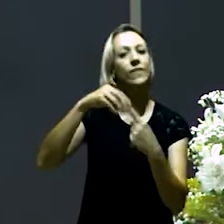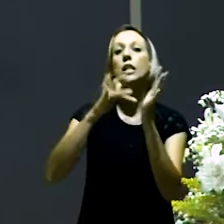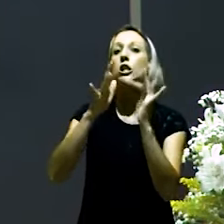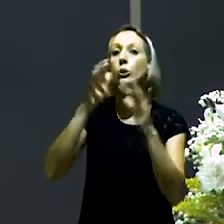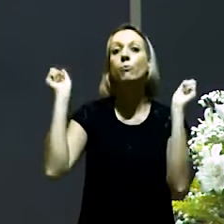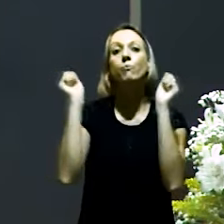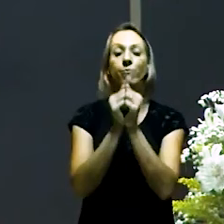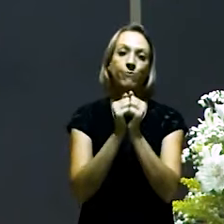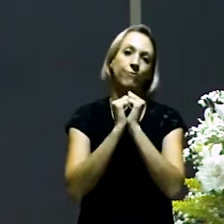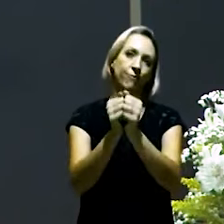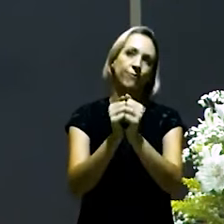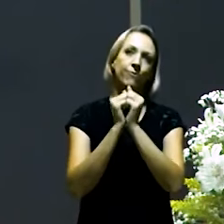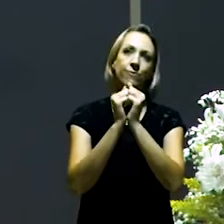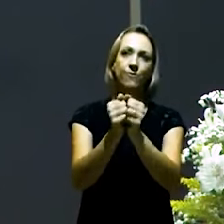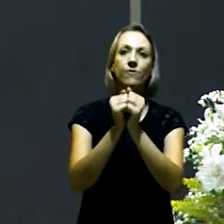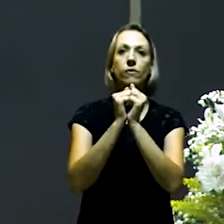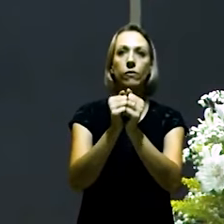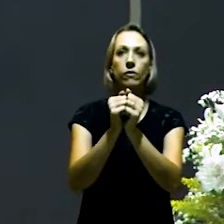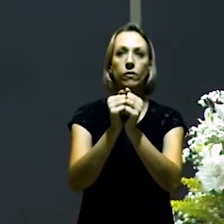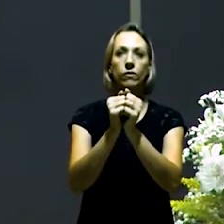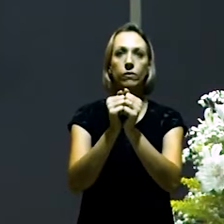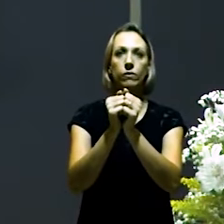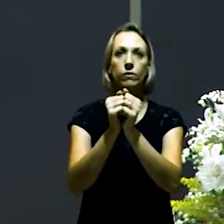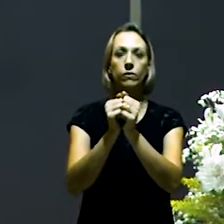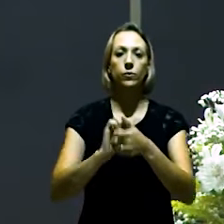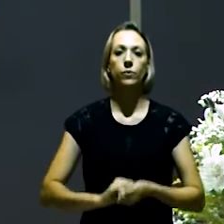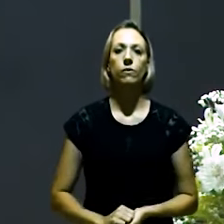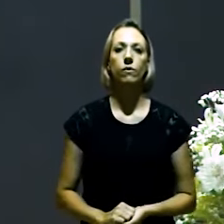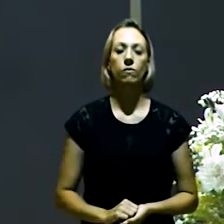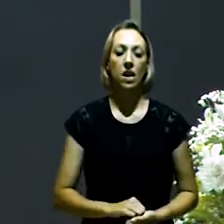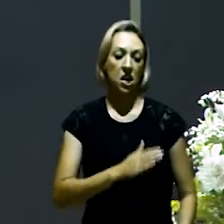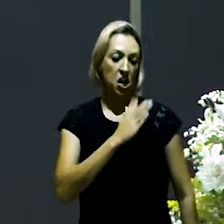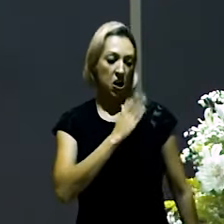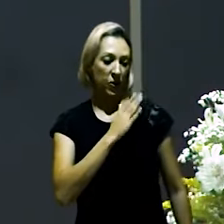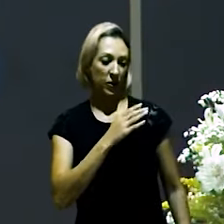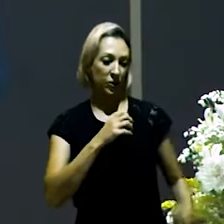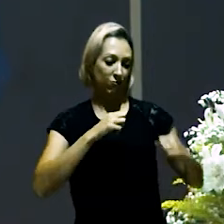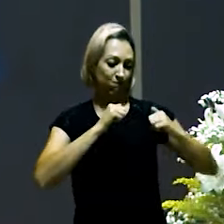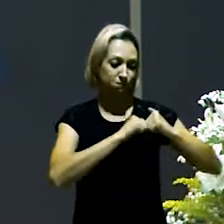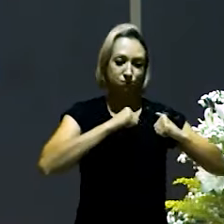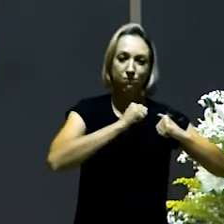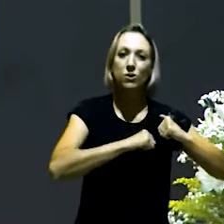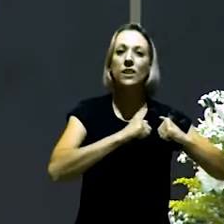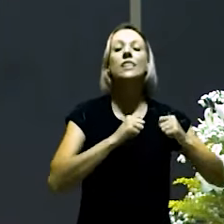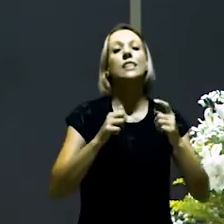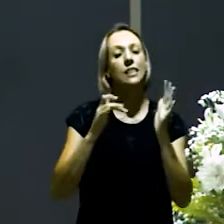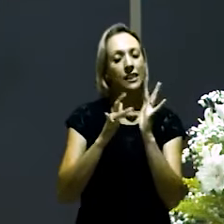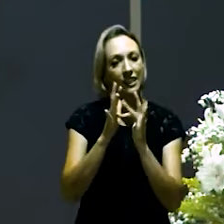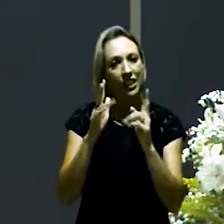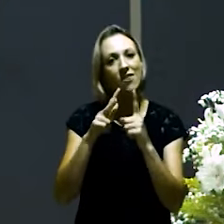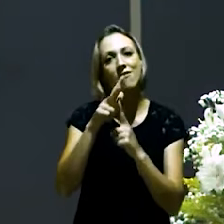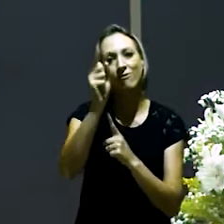despojo de Satanás até o dia de hoje. Quem te arrancou das vaidades do teu coração foi o Cristo vitorioso. Porque se dependesse de você